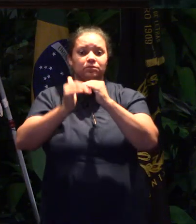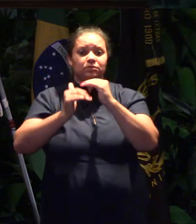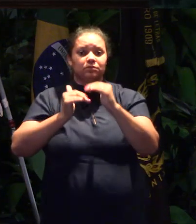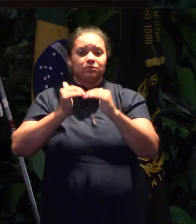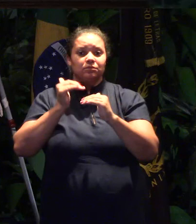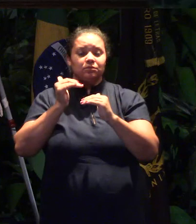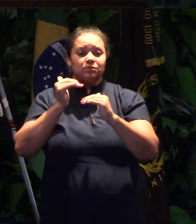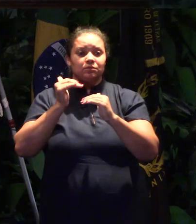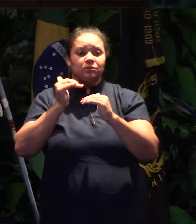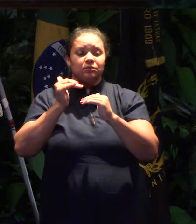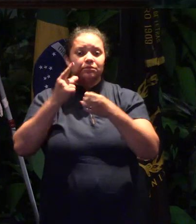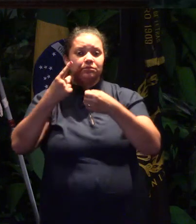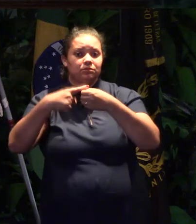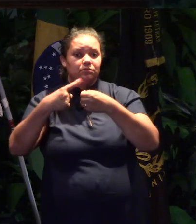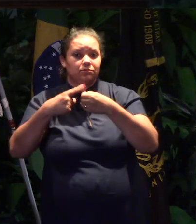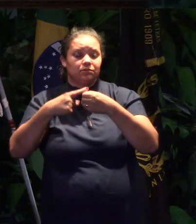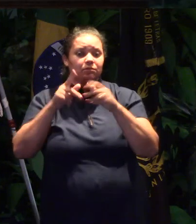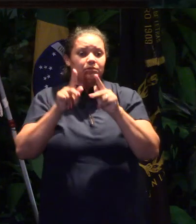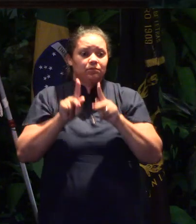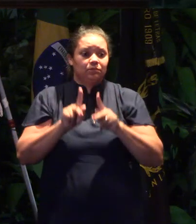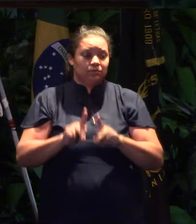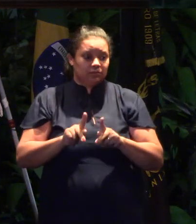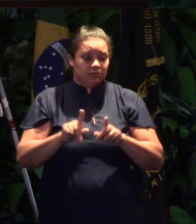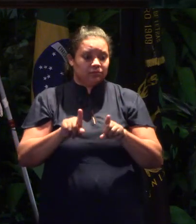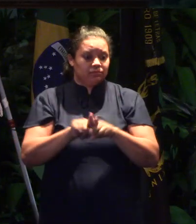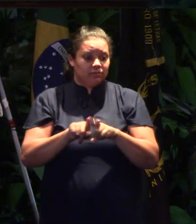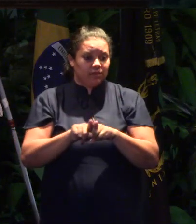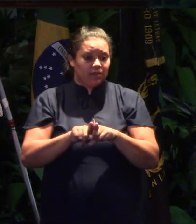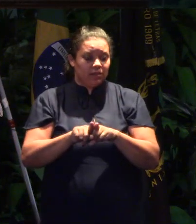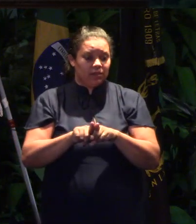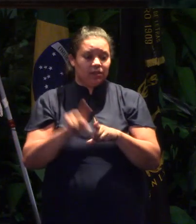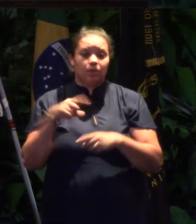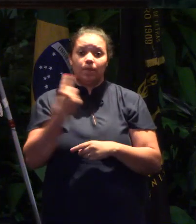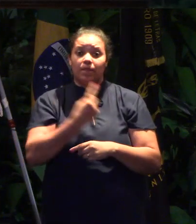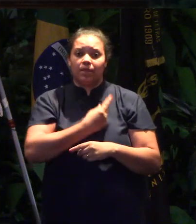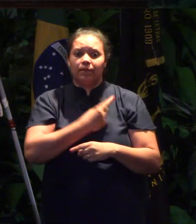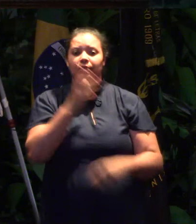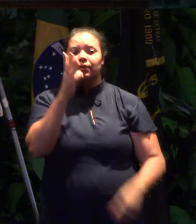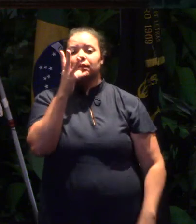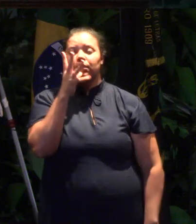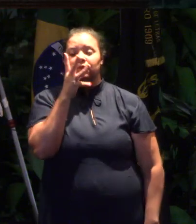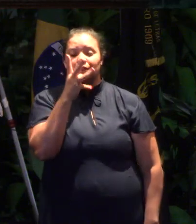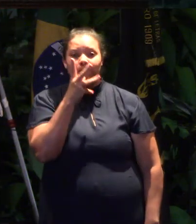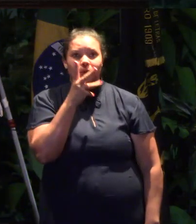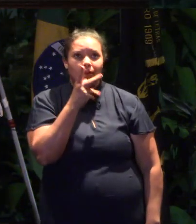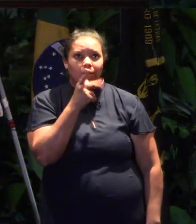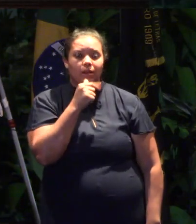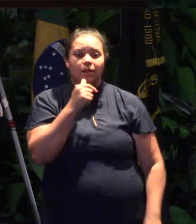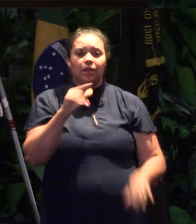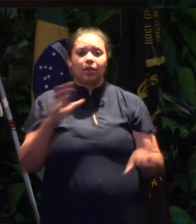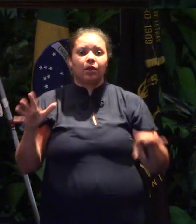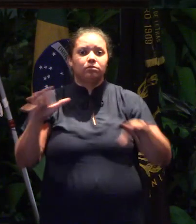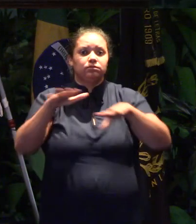da cidade e das pessoas, que eu acho que nós ainda engatinhamos muito em relação à inclusão.